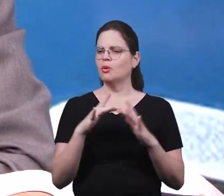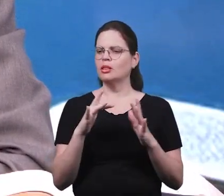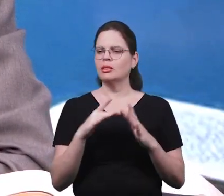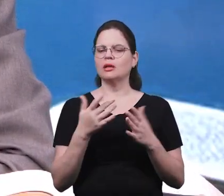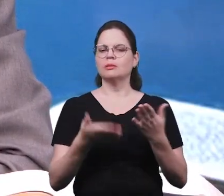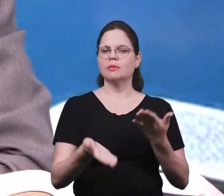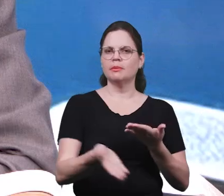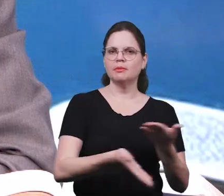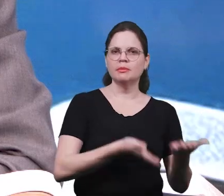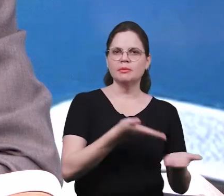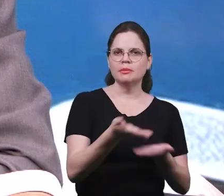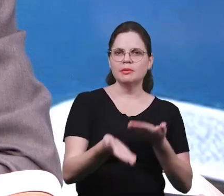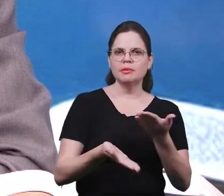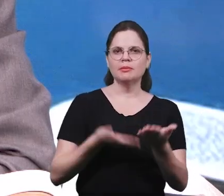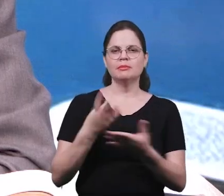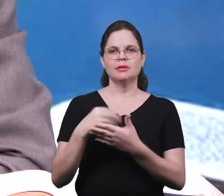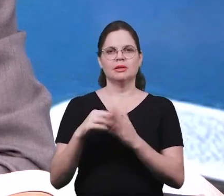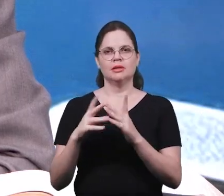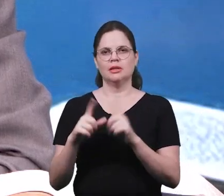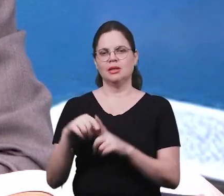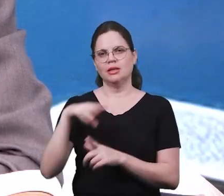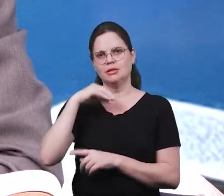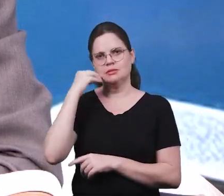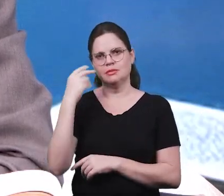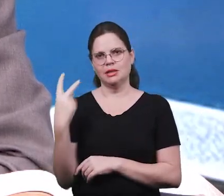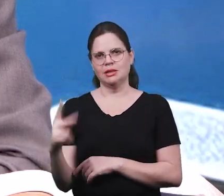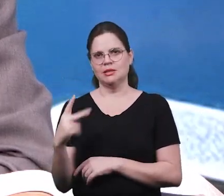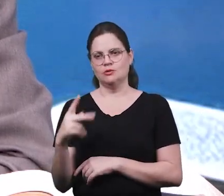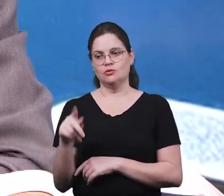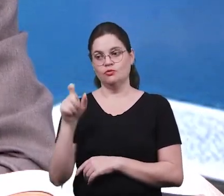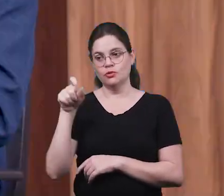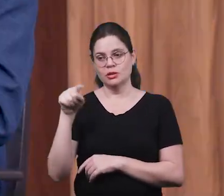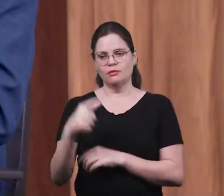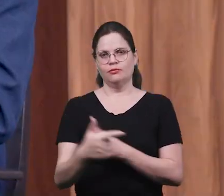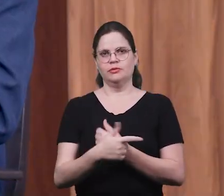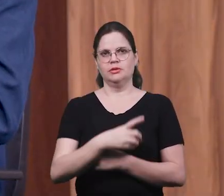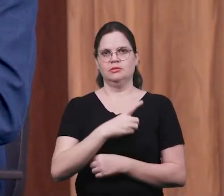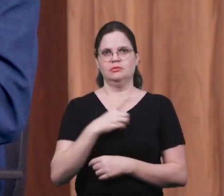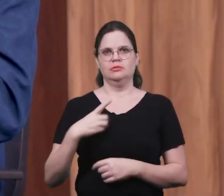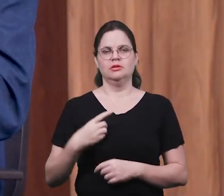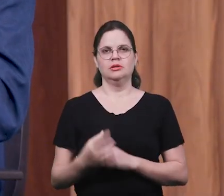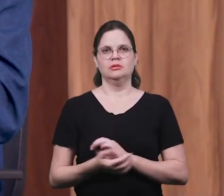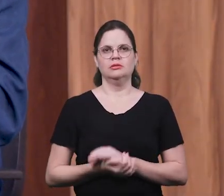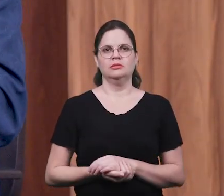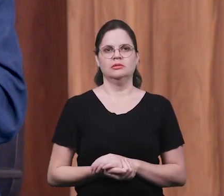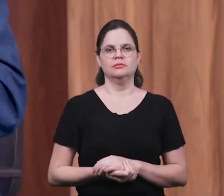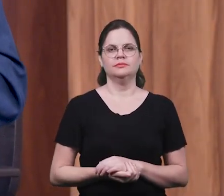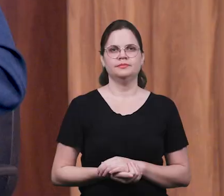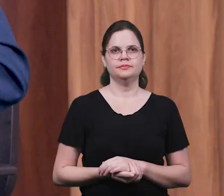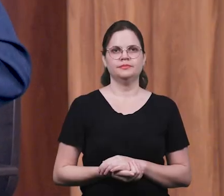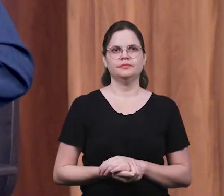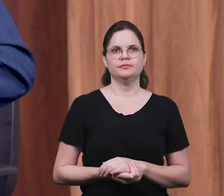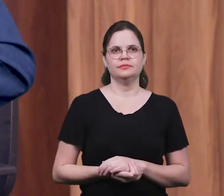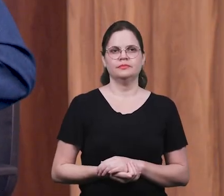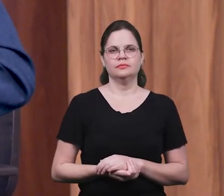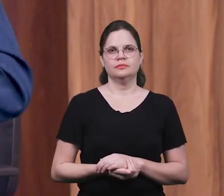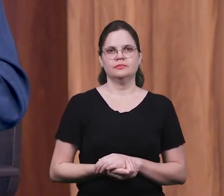igreja, alguma coisa que te aconteceu, uma experiência sua como diácono? Olha, uma experiência que